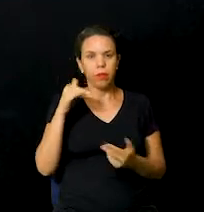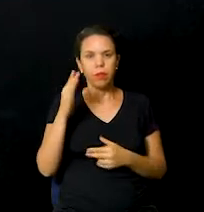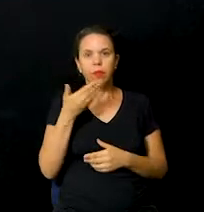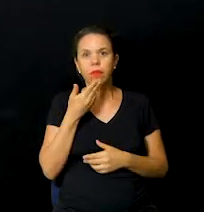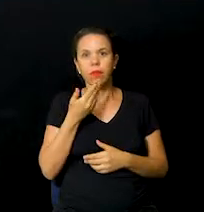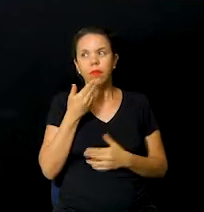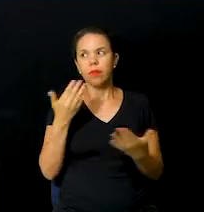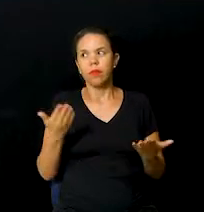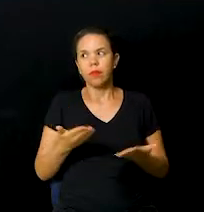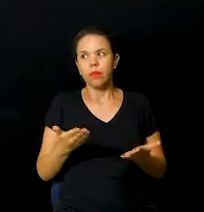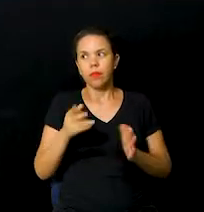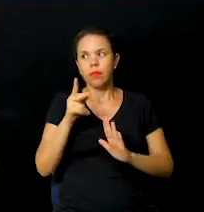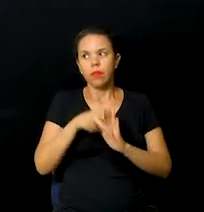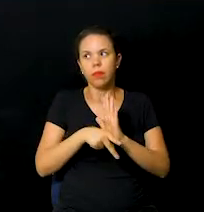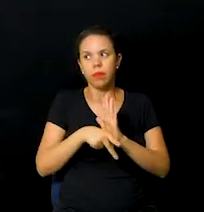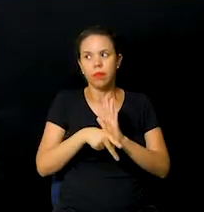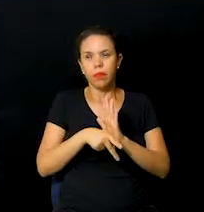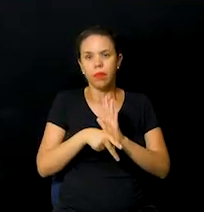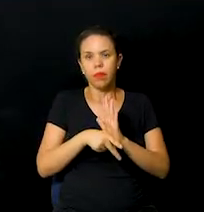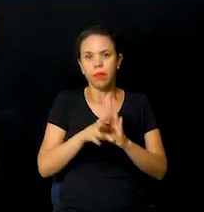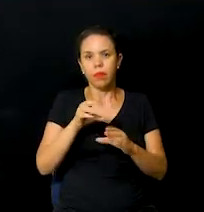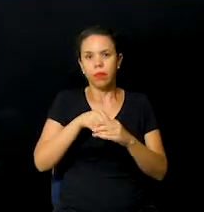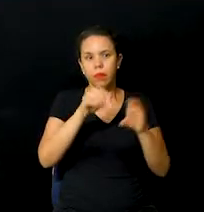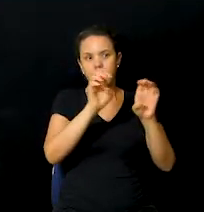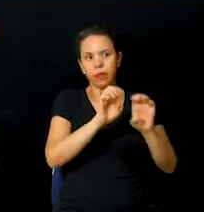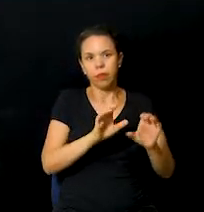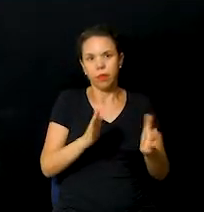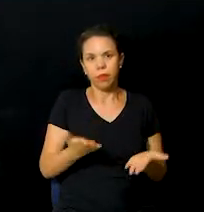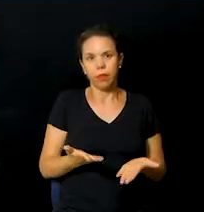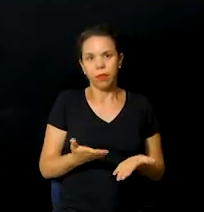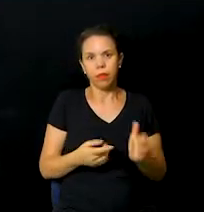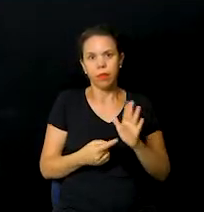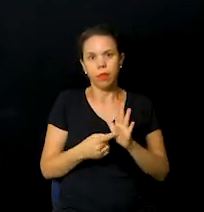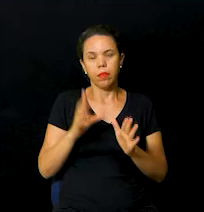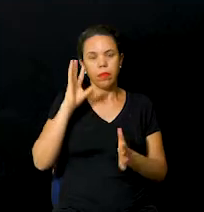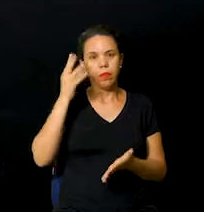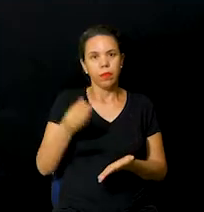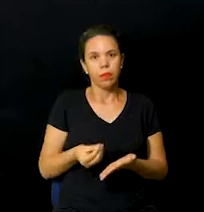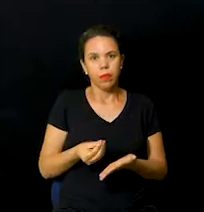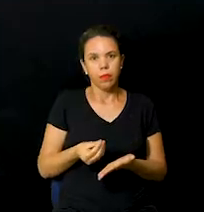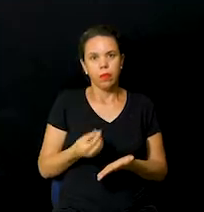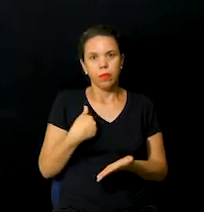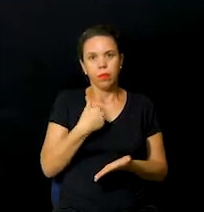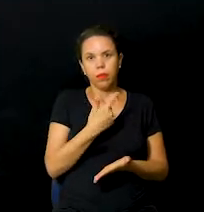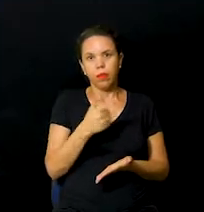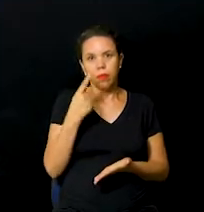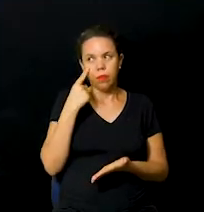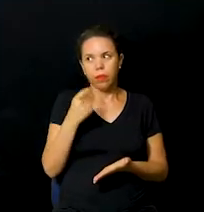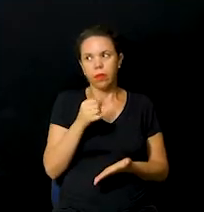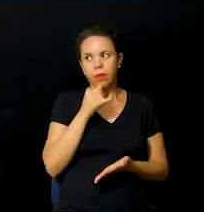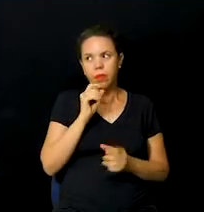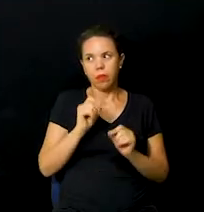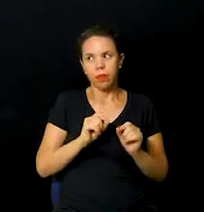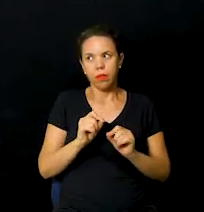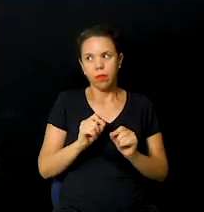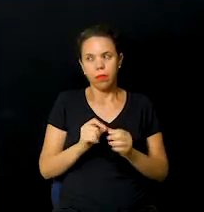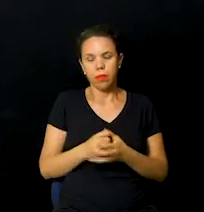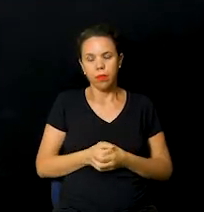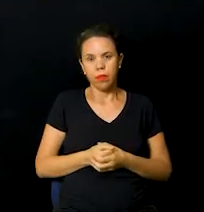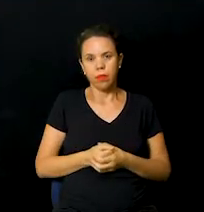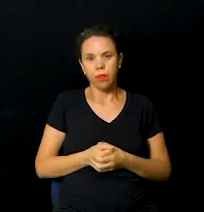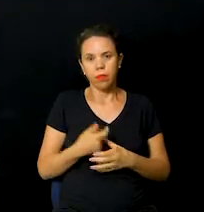ser mais fácil. Hoje, o projeto, ele está bem estruturado. Então, só para você entender, Eu não tenho intenção